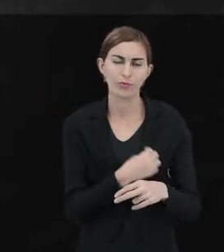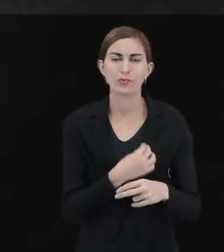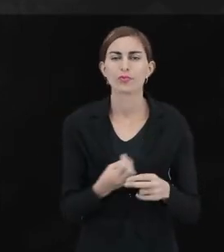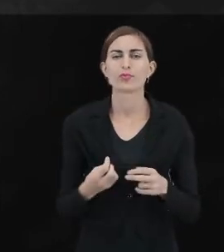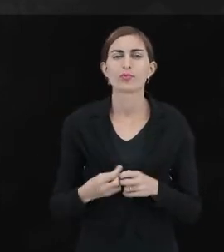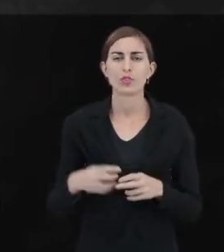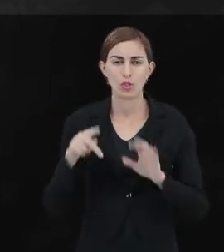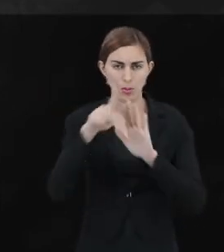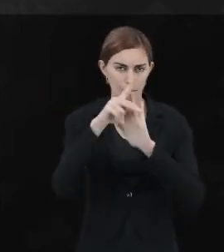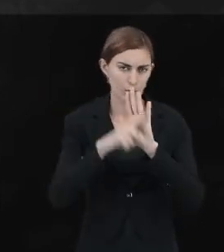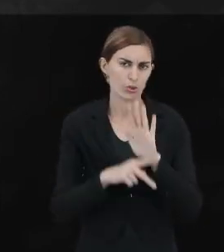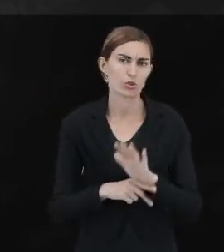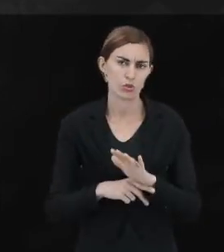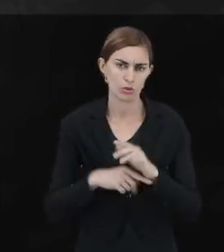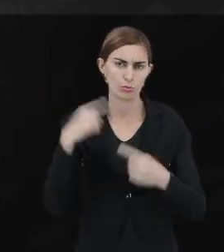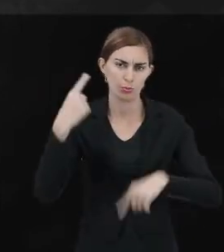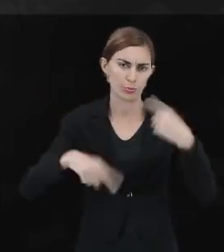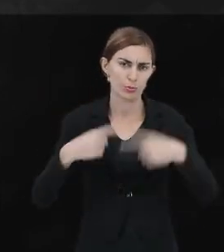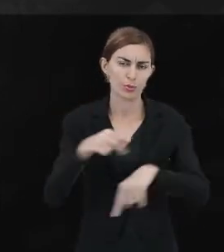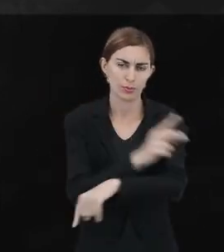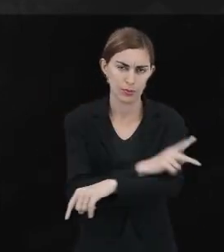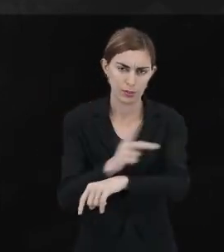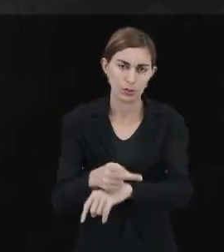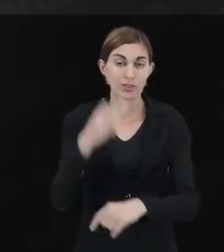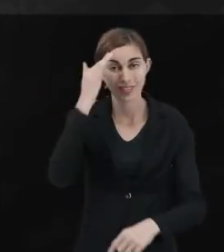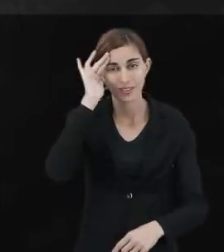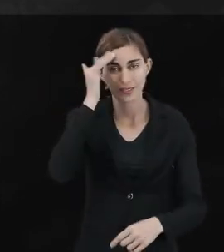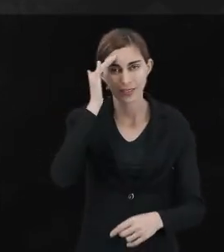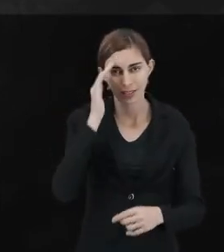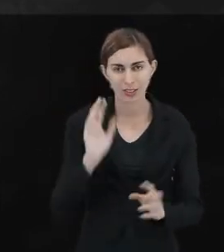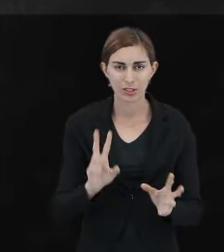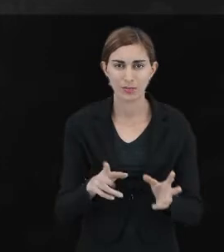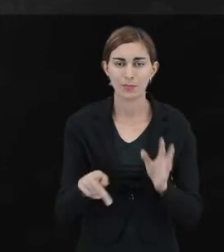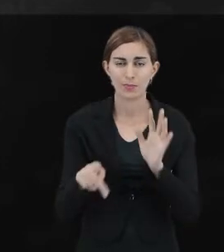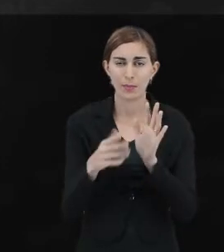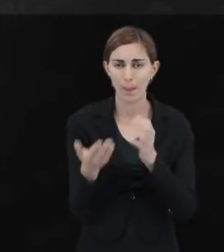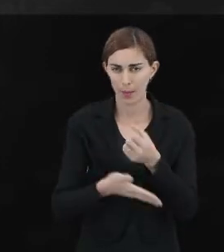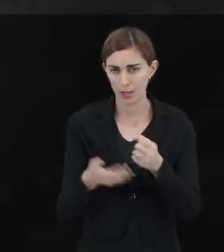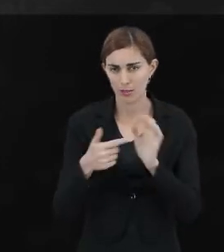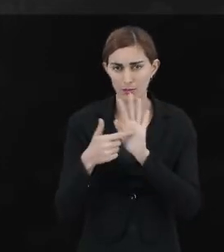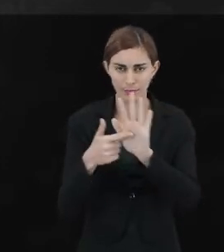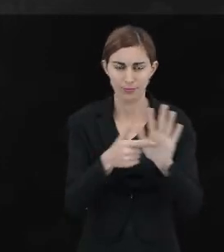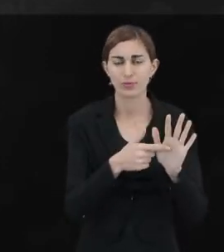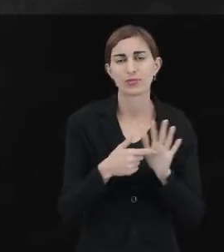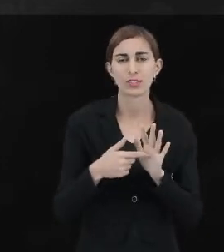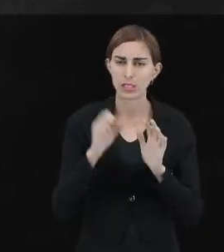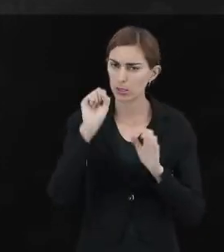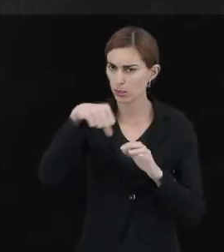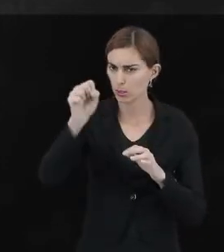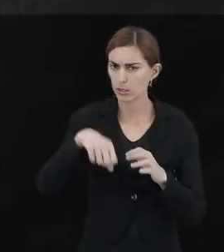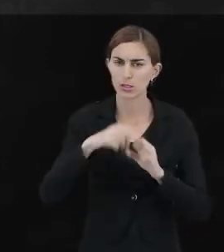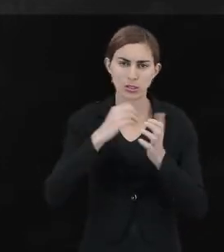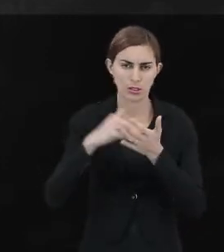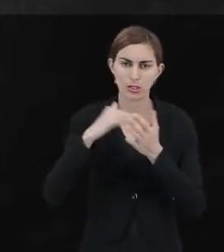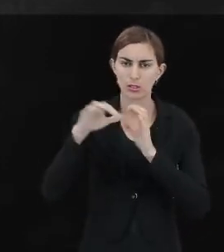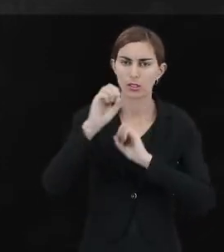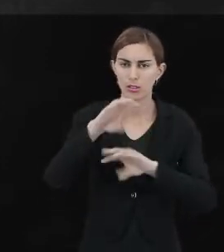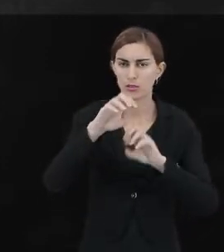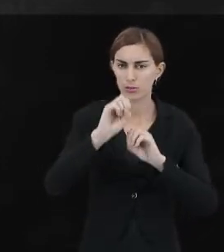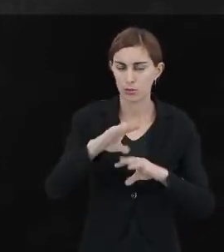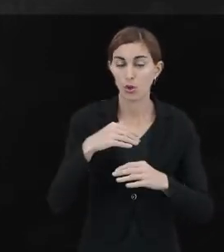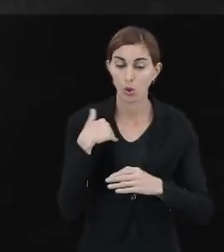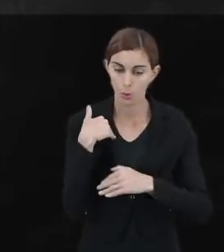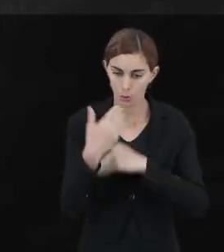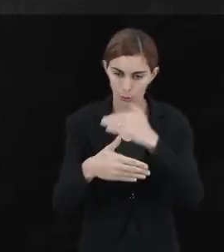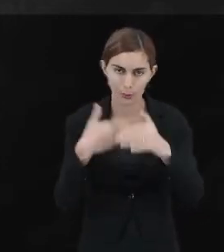implicam num projeto político-pedagógico entendido como um instrumento que é, sim, da Secretaria de Educação